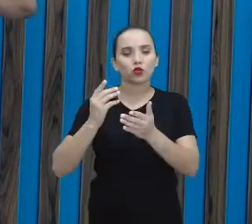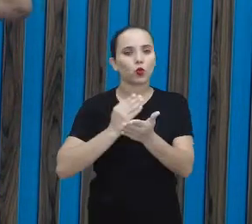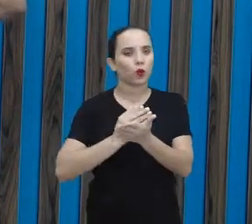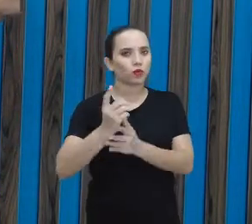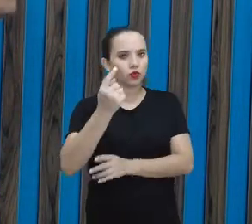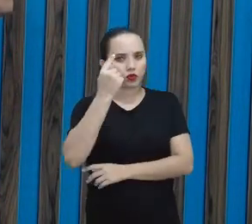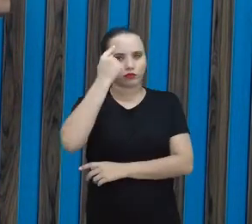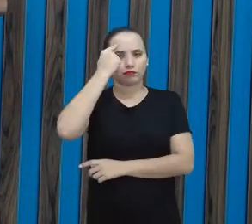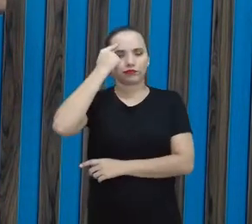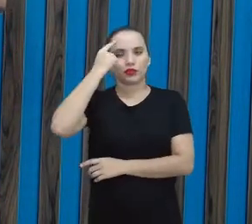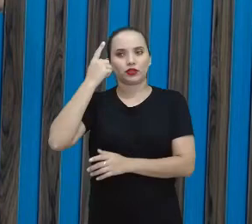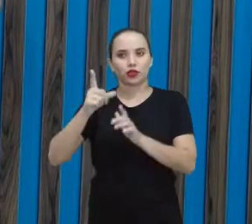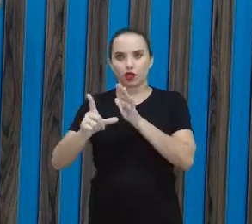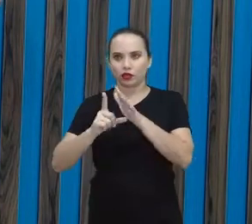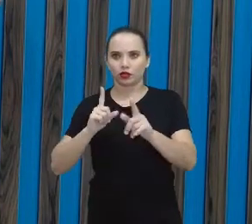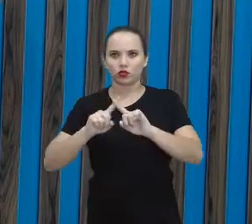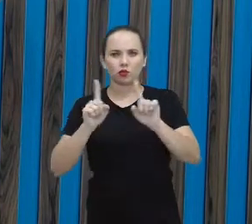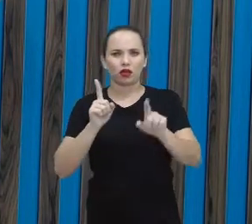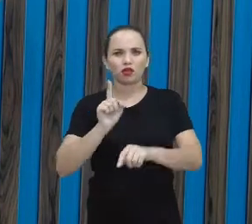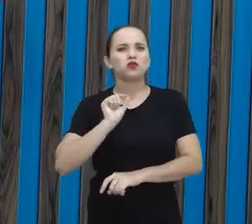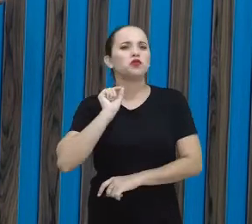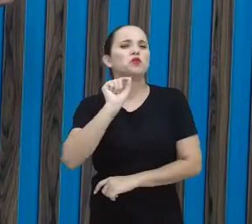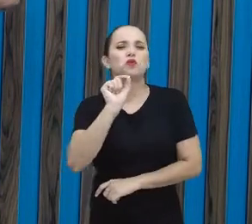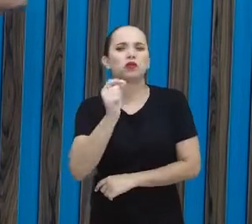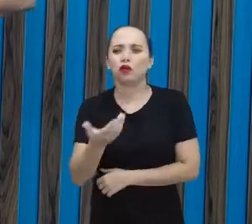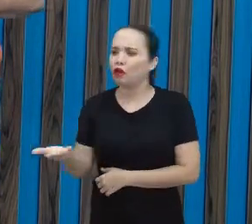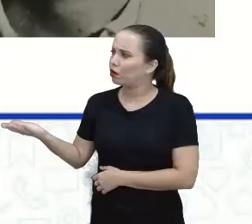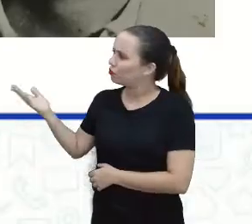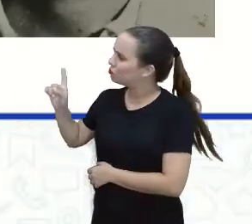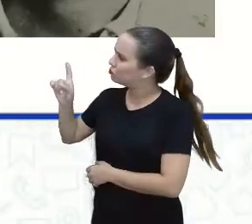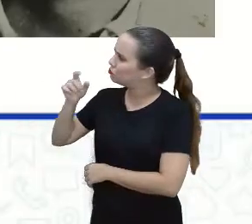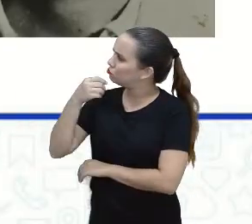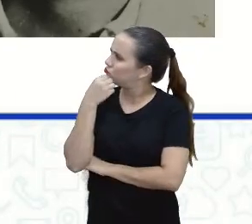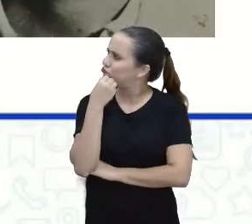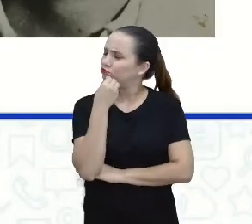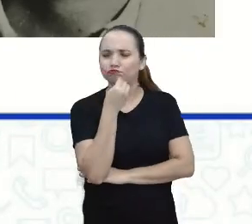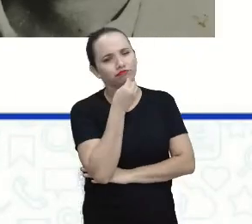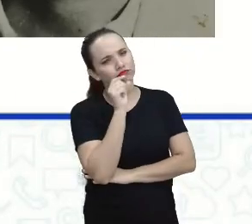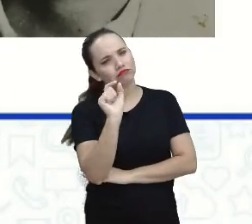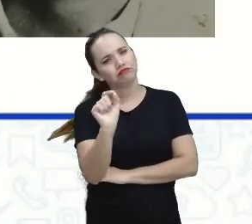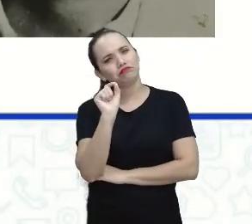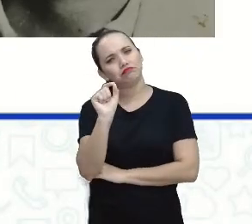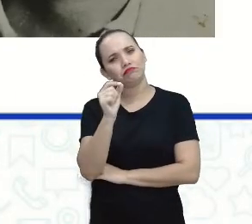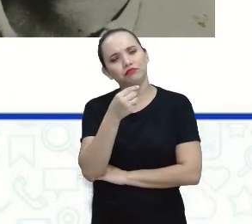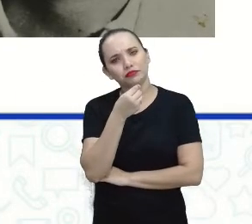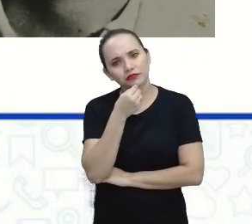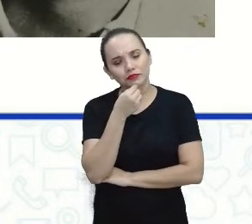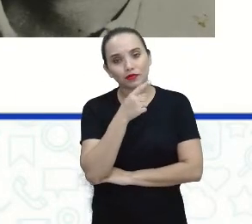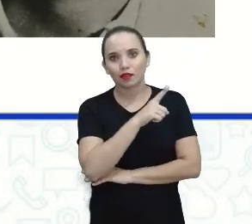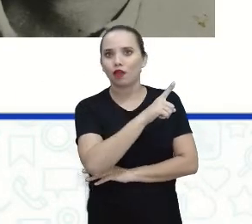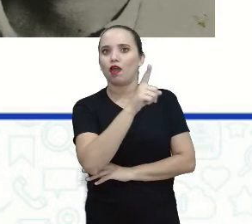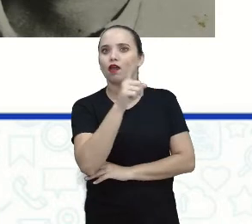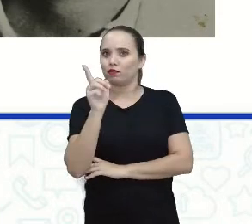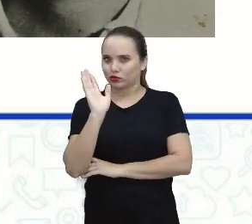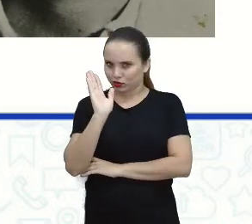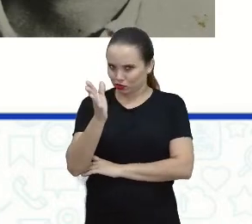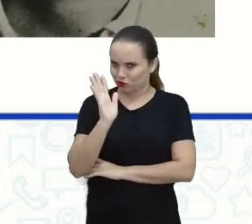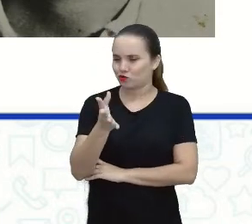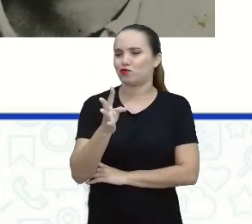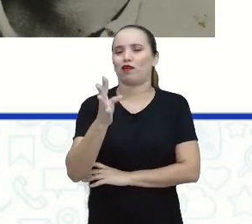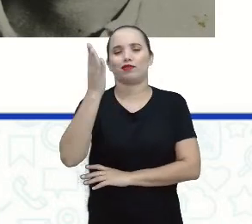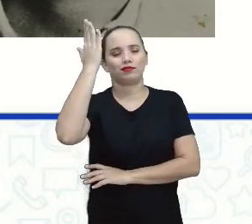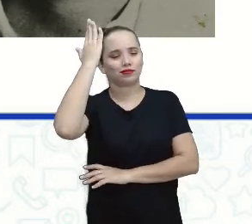bem antes, né? E quem é essa pessoa, Ariano Suassuna? Vocês conhecem, já